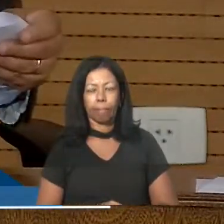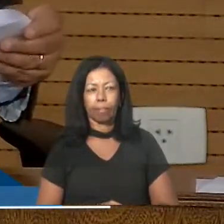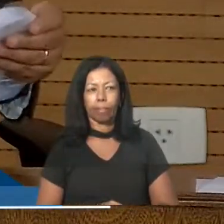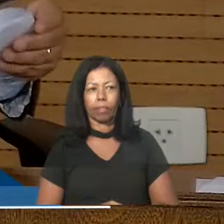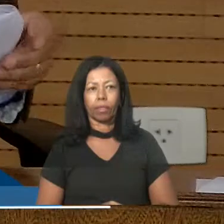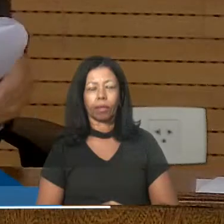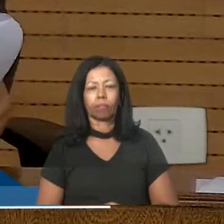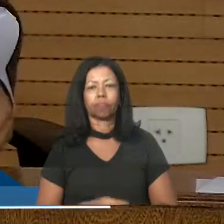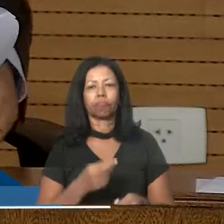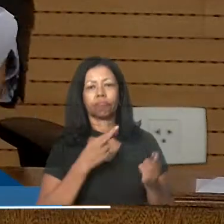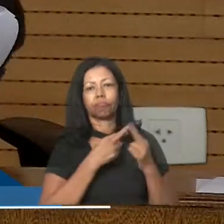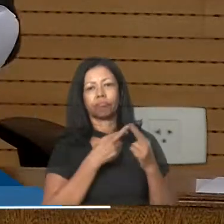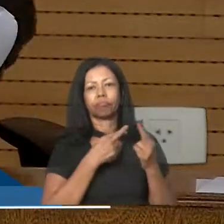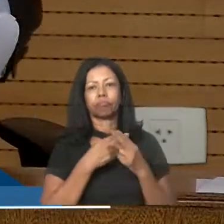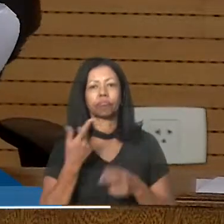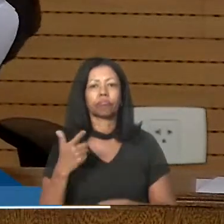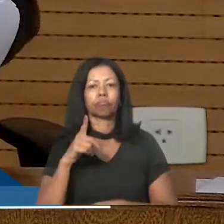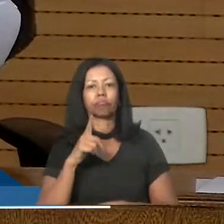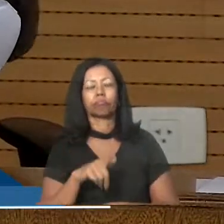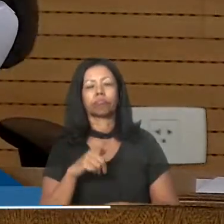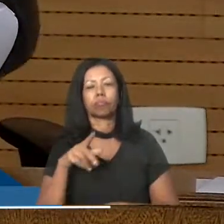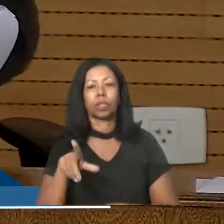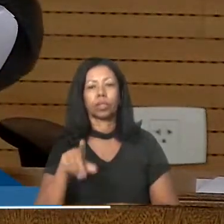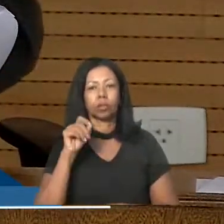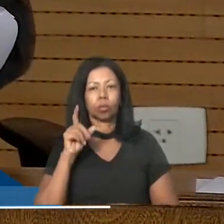Quanto ao mérito, cabe ao douto plenário decidir a